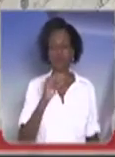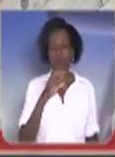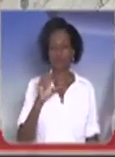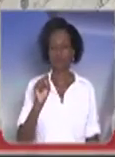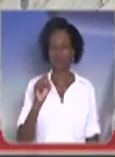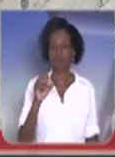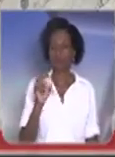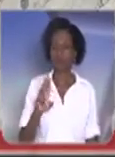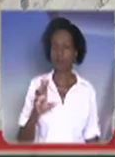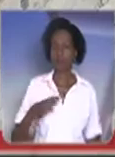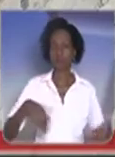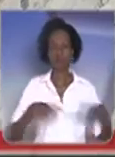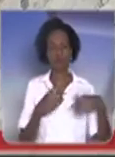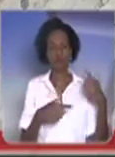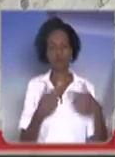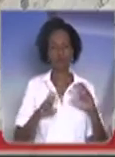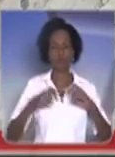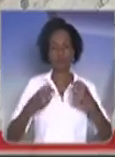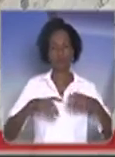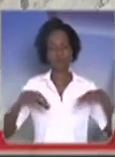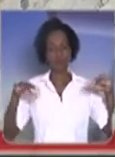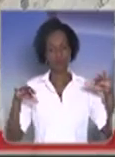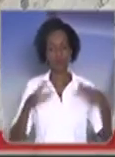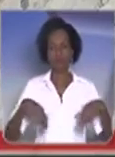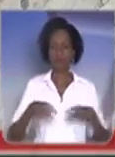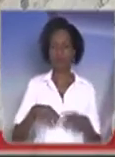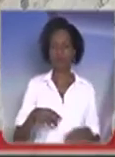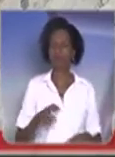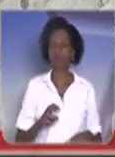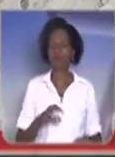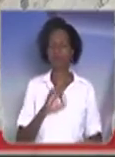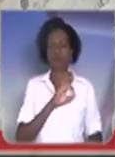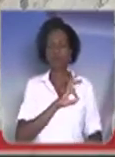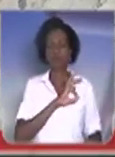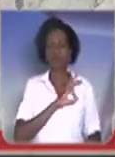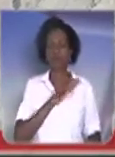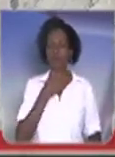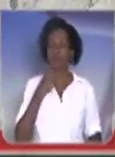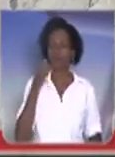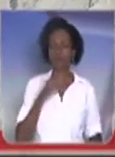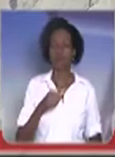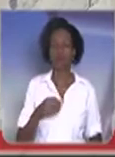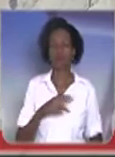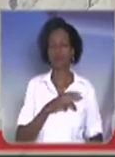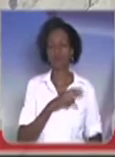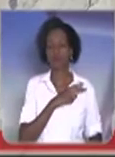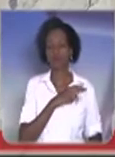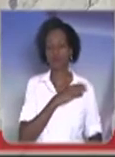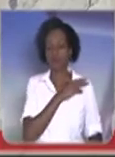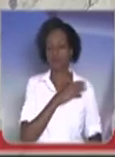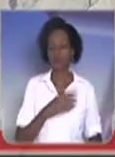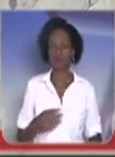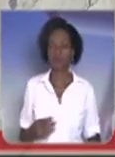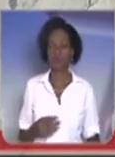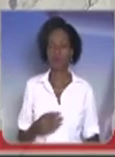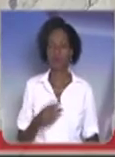que estão conosco no plenário, senhores e senhoras policiais militares. Senhor presidente, eu ouvi atentamente meu antecessor aqui falando sobre os problemas